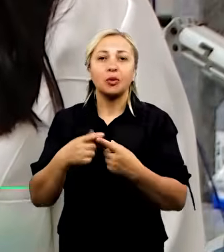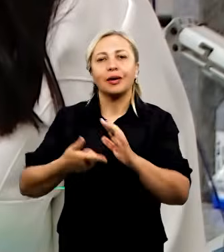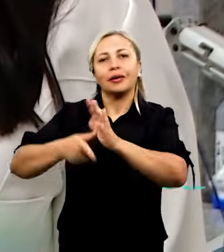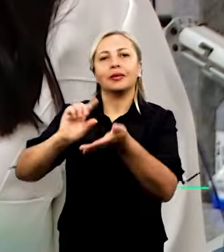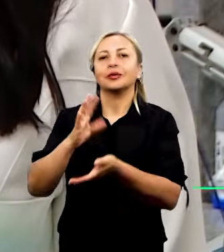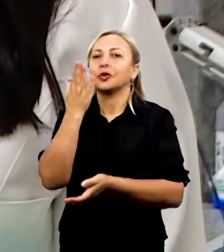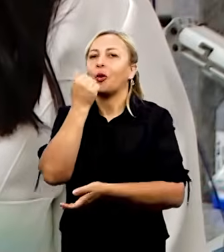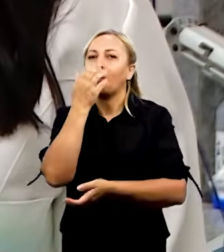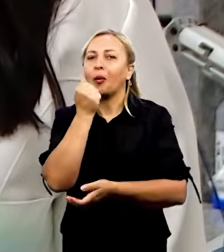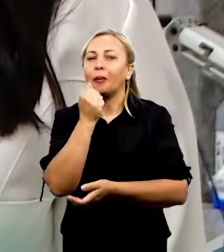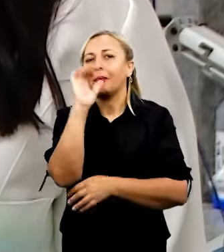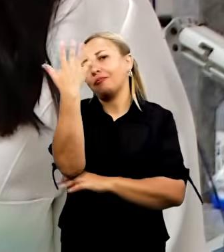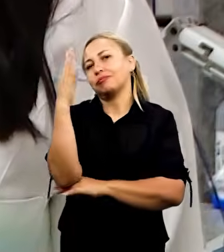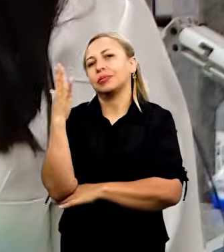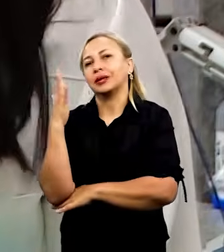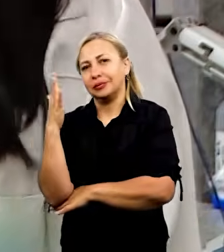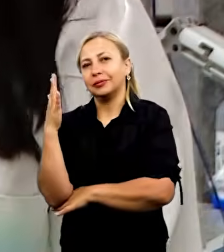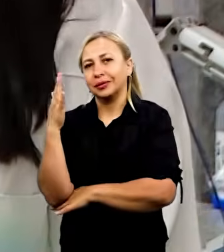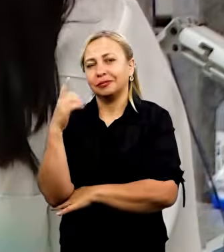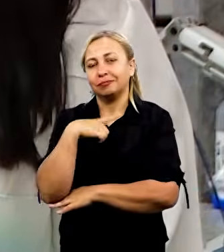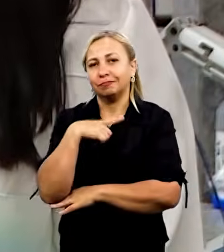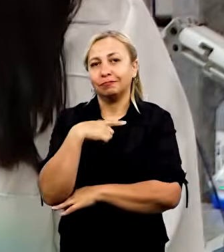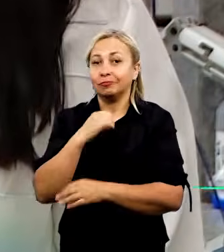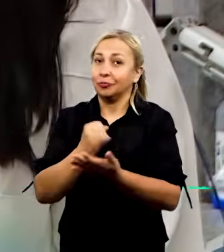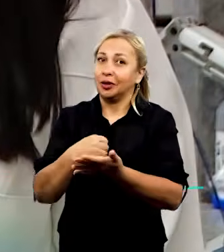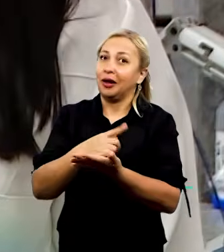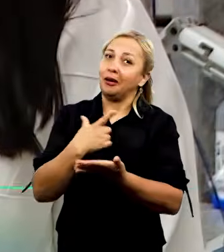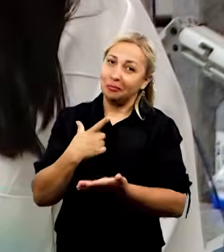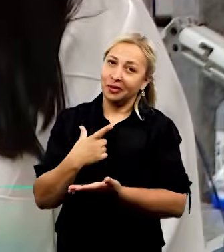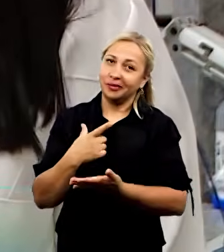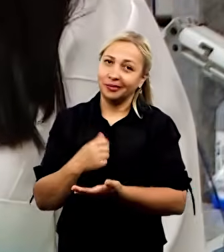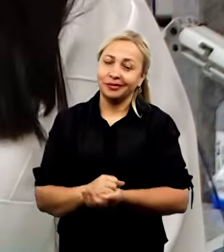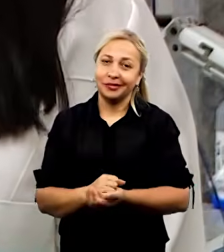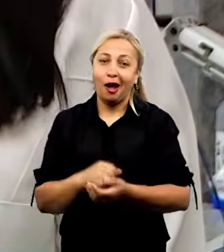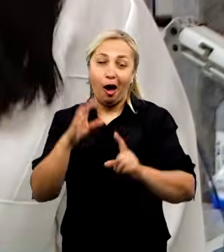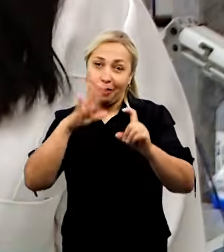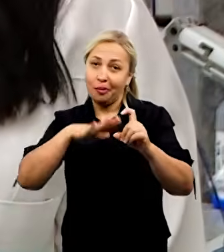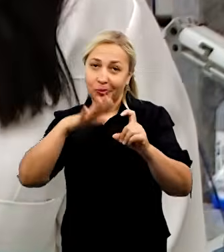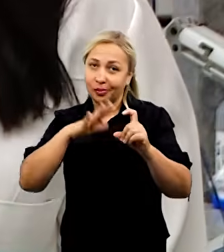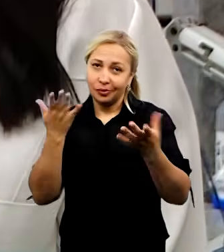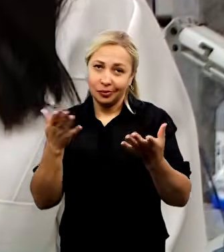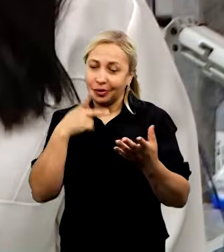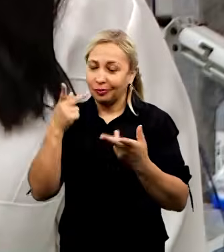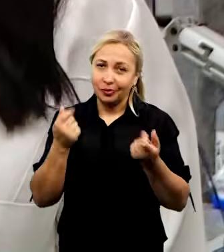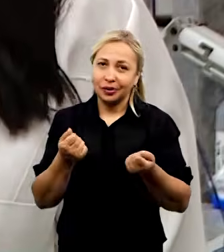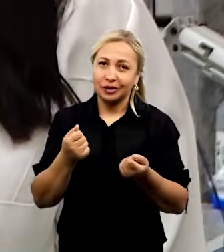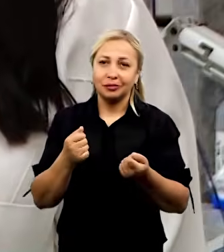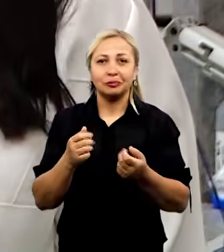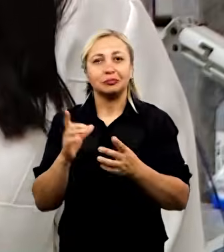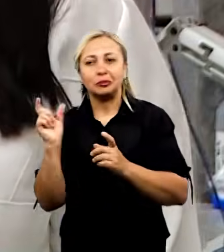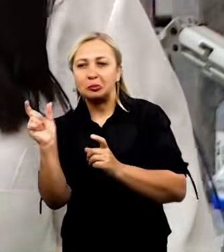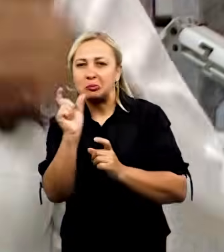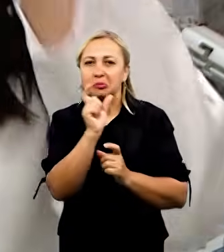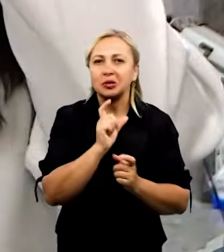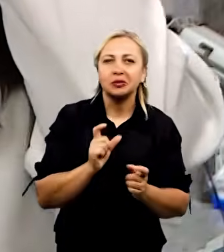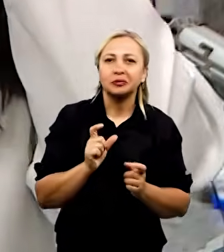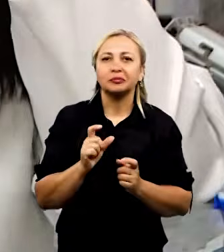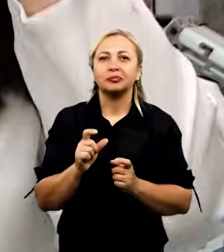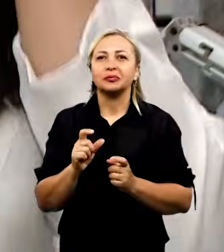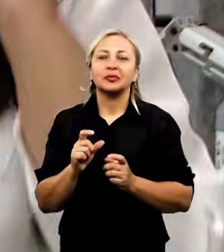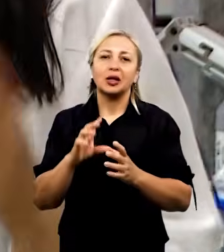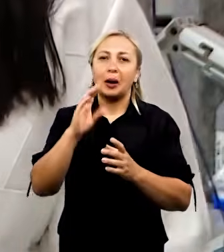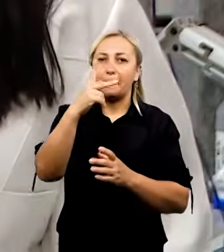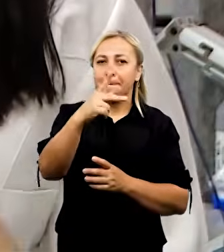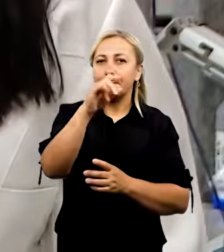picada, porque ele previamente ingeriu, né, alguma parte dessa planta, né, desses